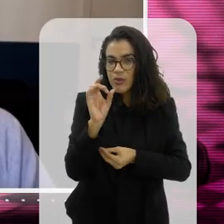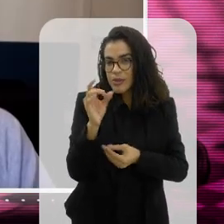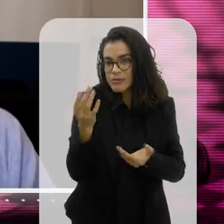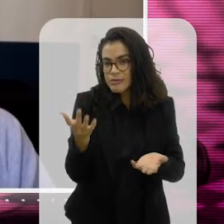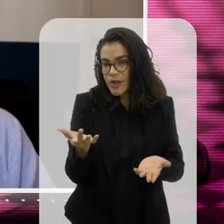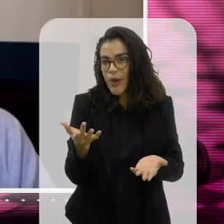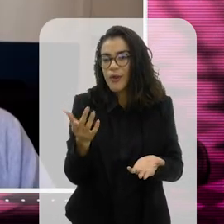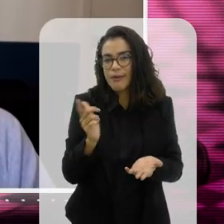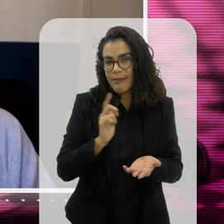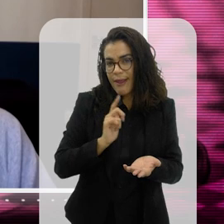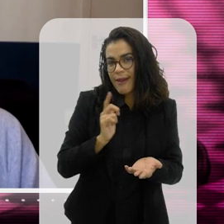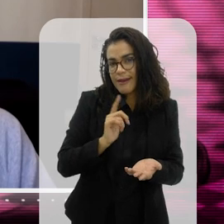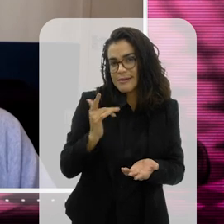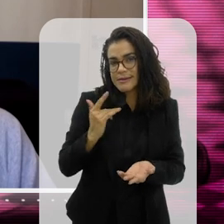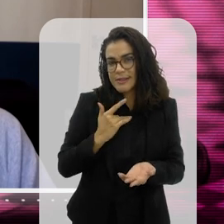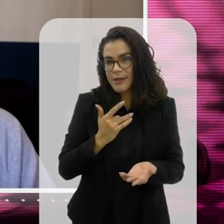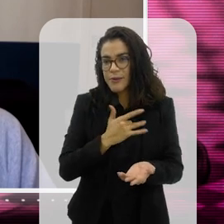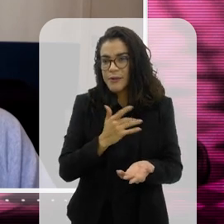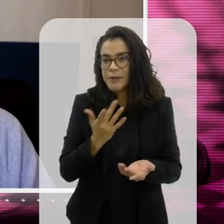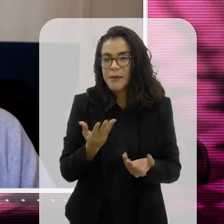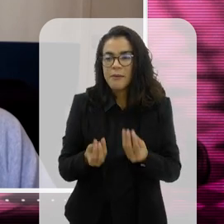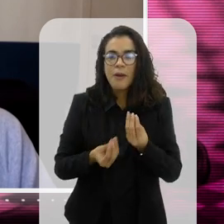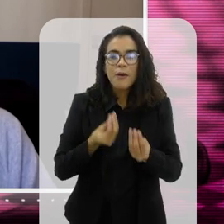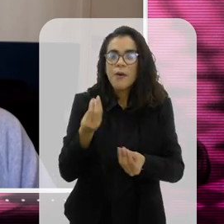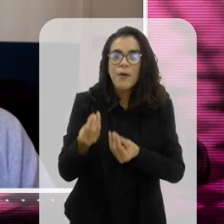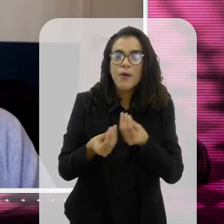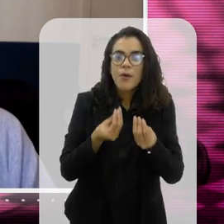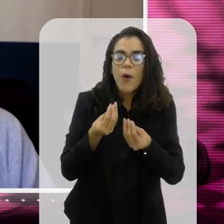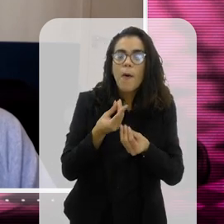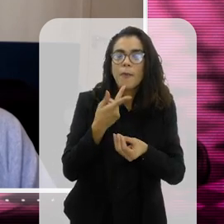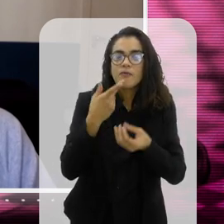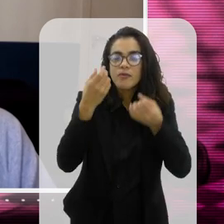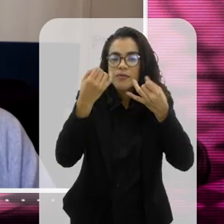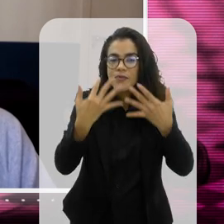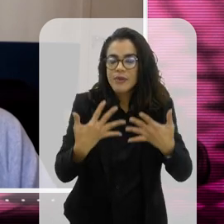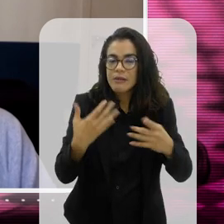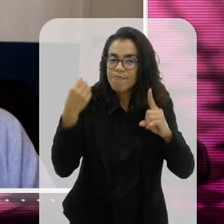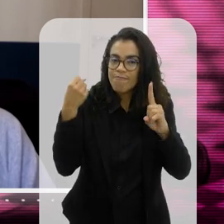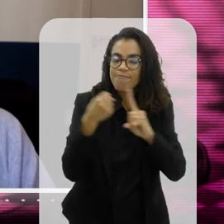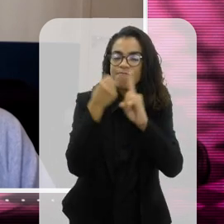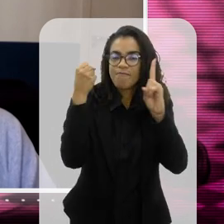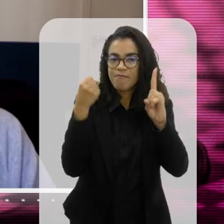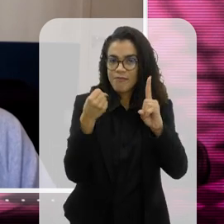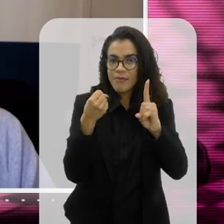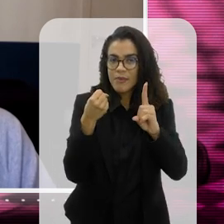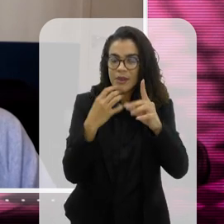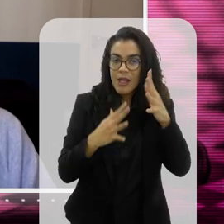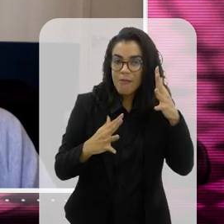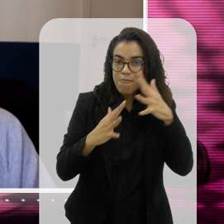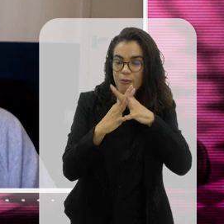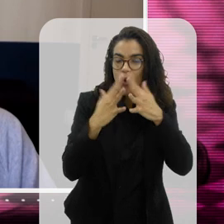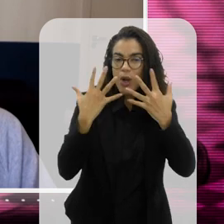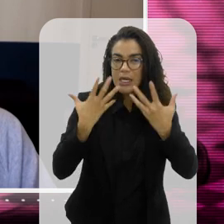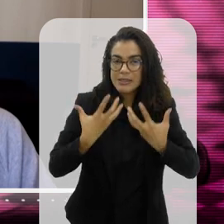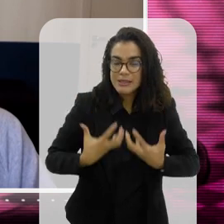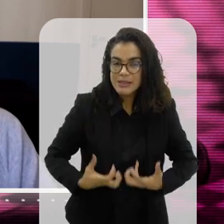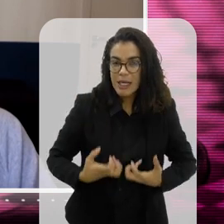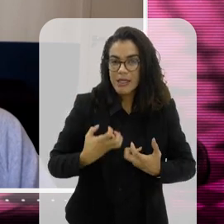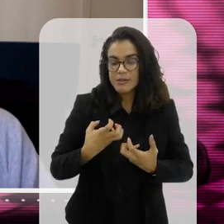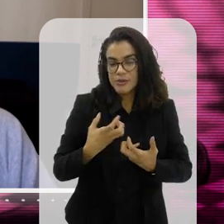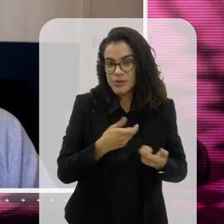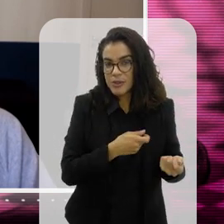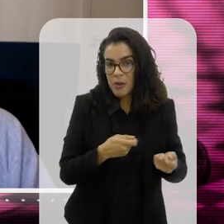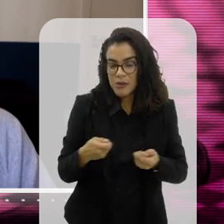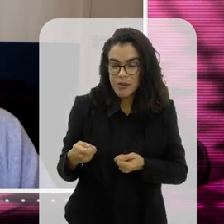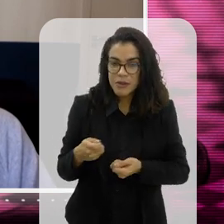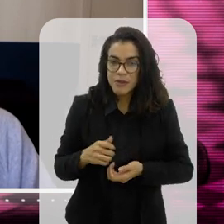autocuidado, não é apenas estética, também tem a questão da saúde. Mas como que você descreveria esse impacto, né, da exaustão feminina